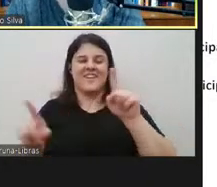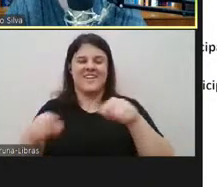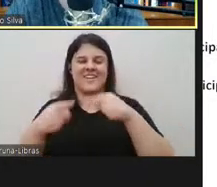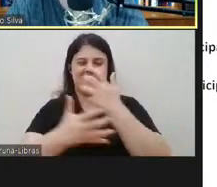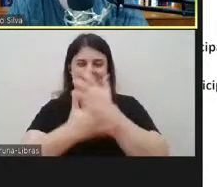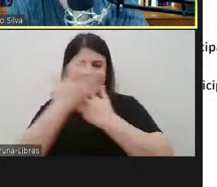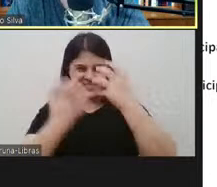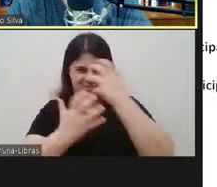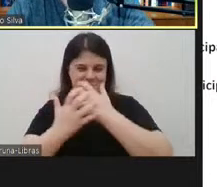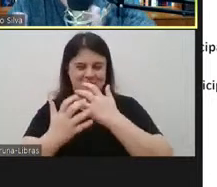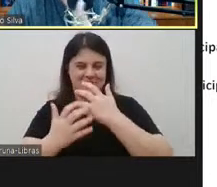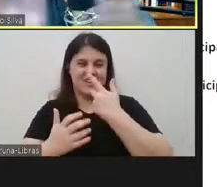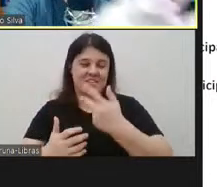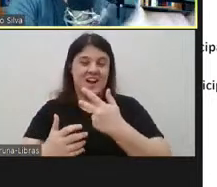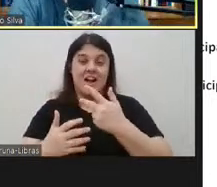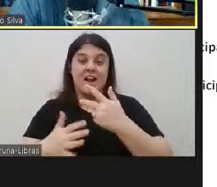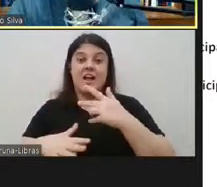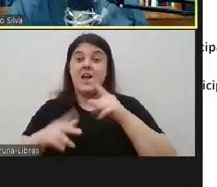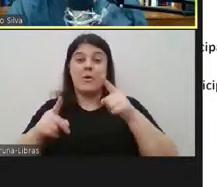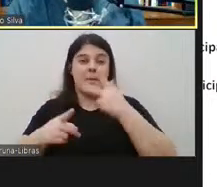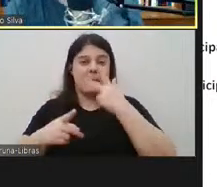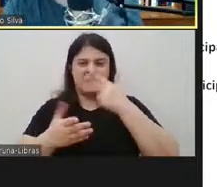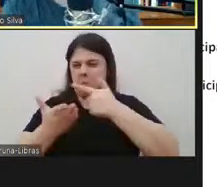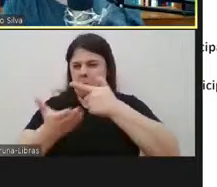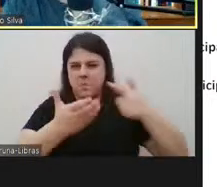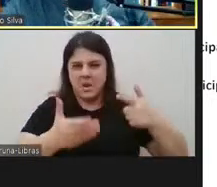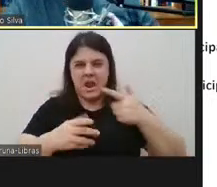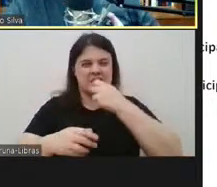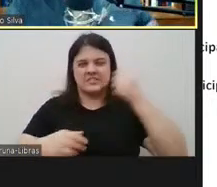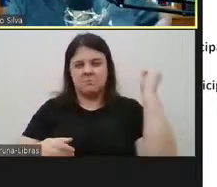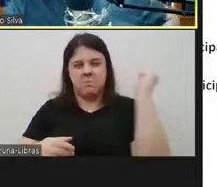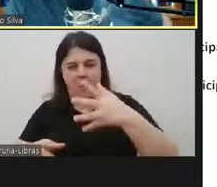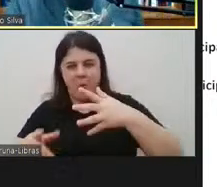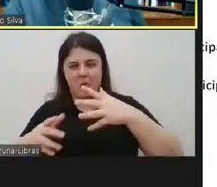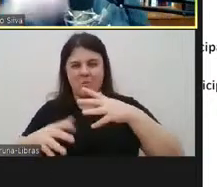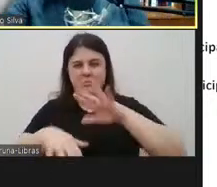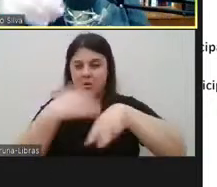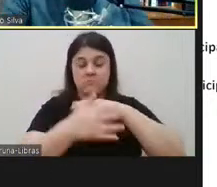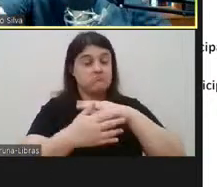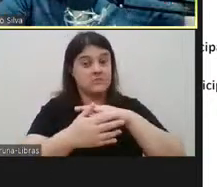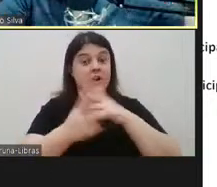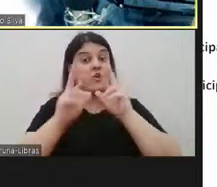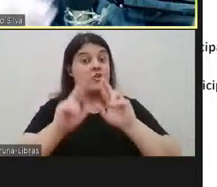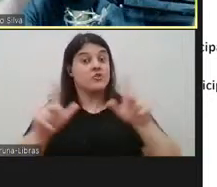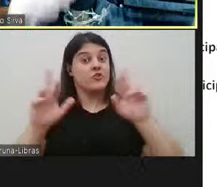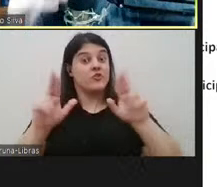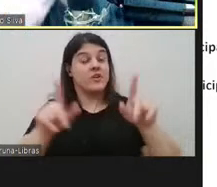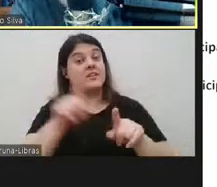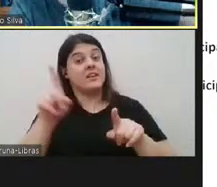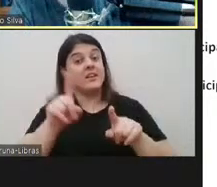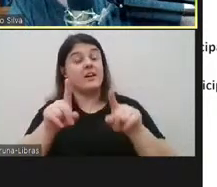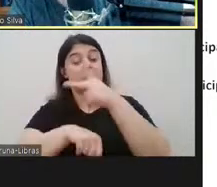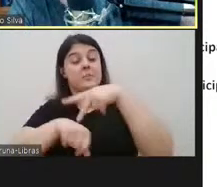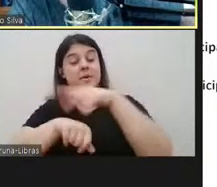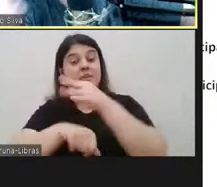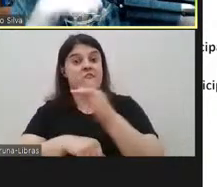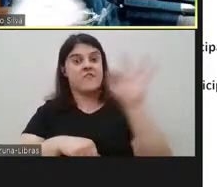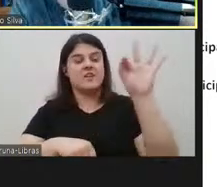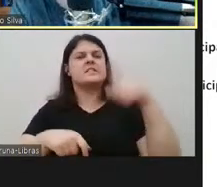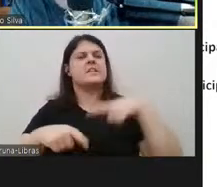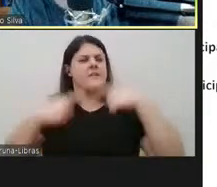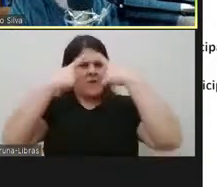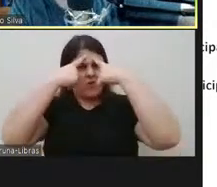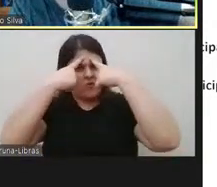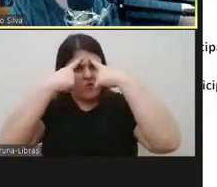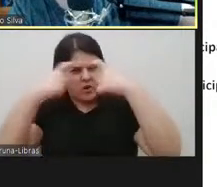né tô brincando aqui gente é diferente por exemplo da França onde o processo ele foi extremamente violento né